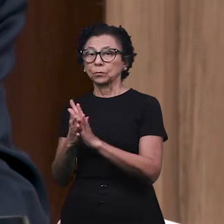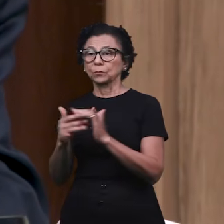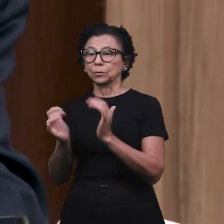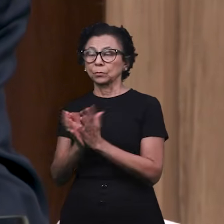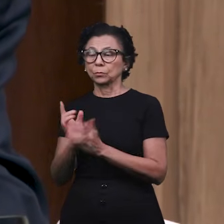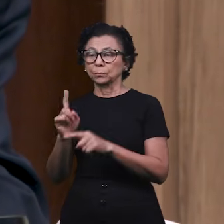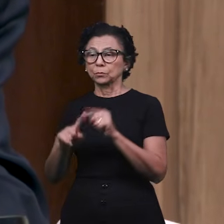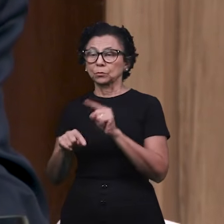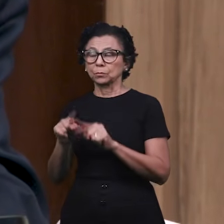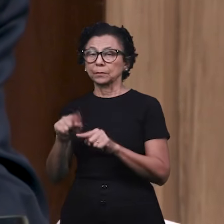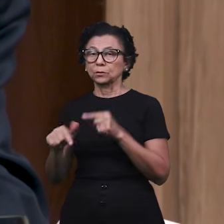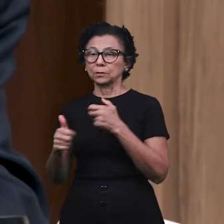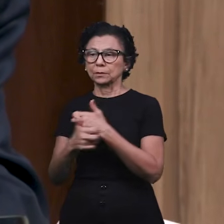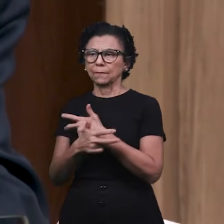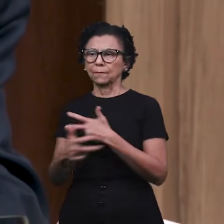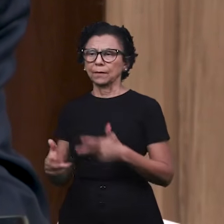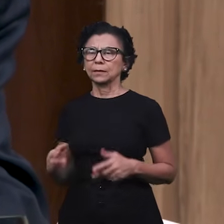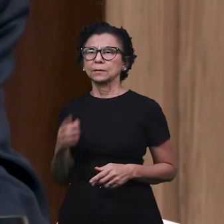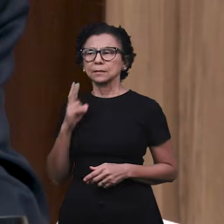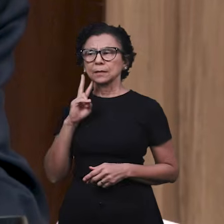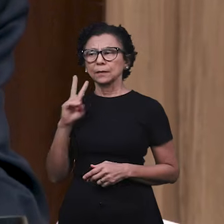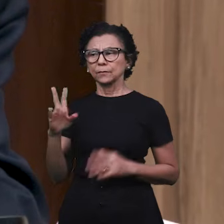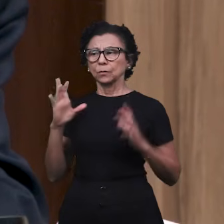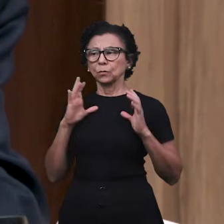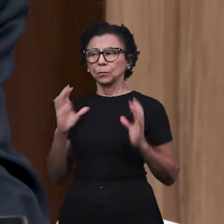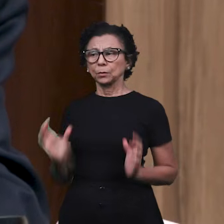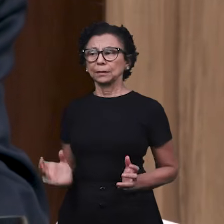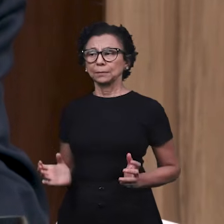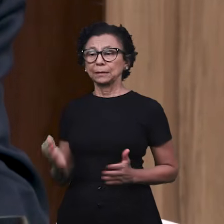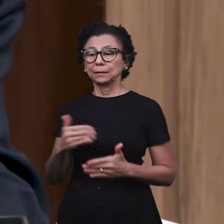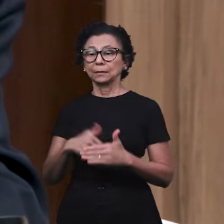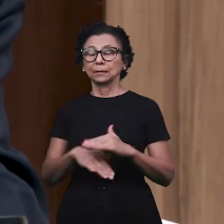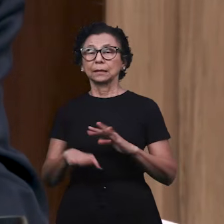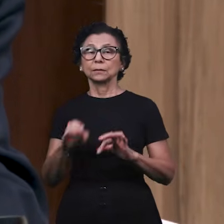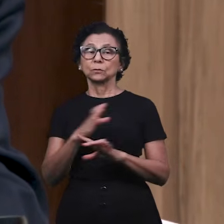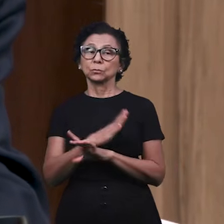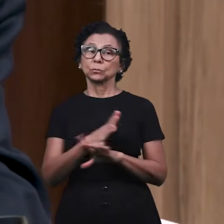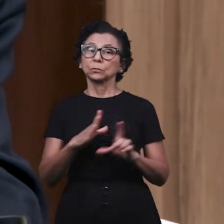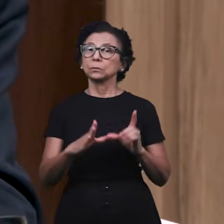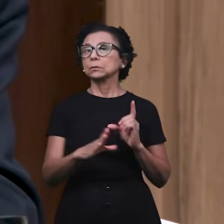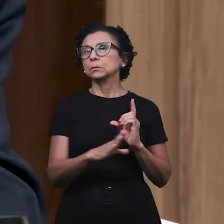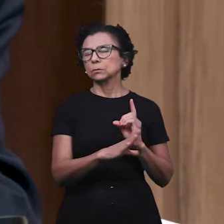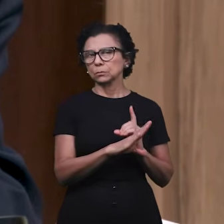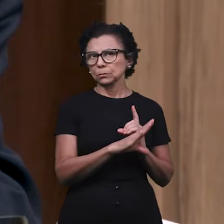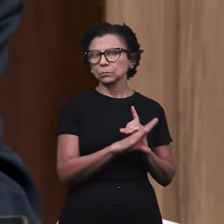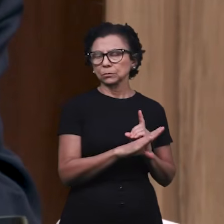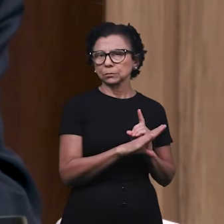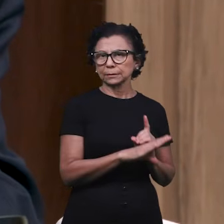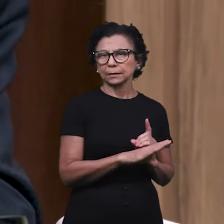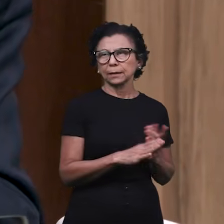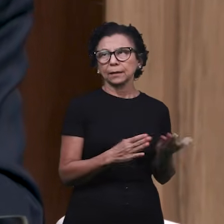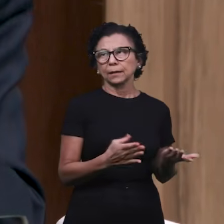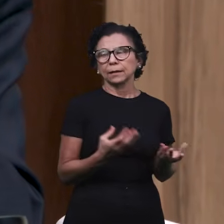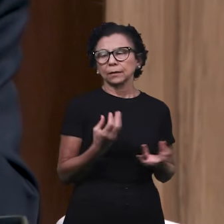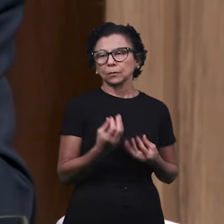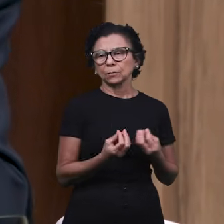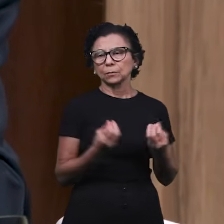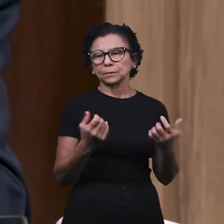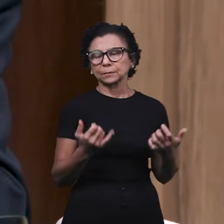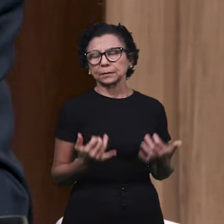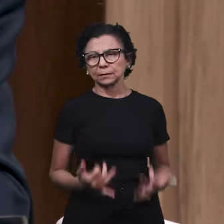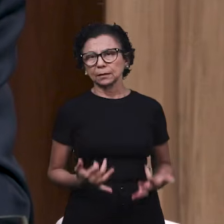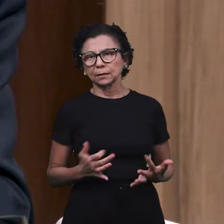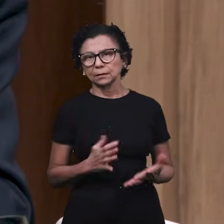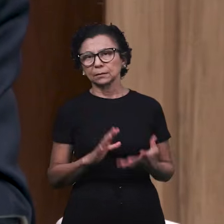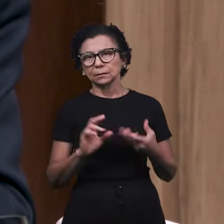instrumentistas dentro desse caráter do culto, porque para que não haja, para que vamos dizer assim, para que os